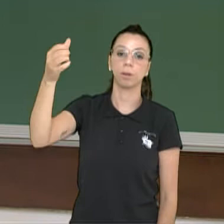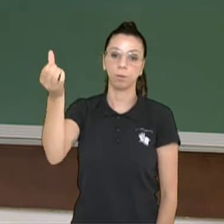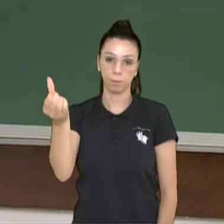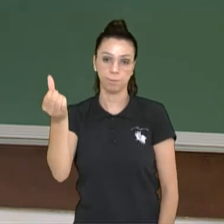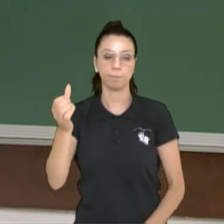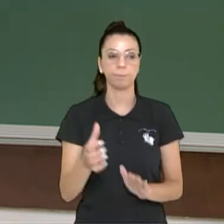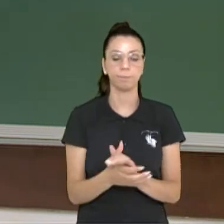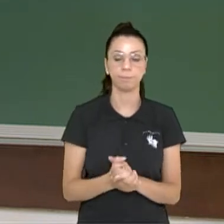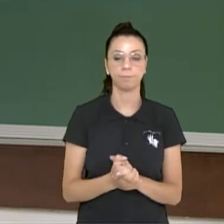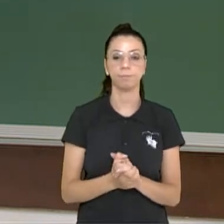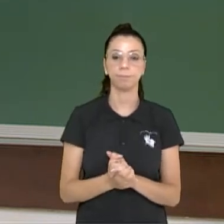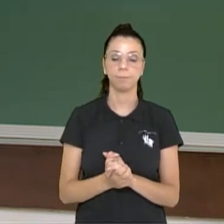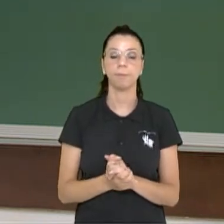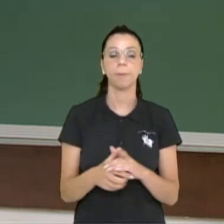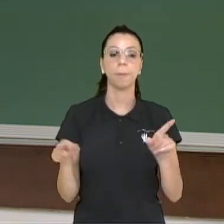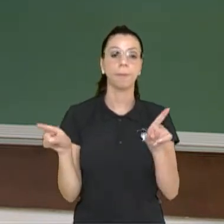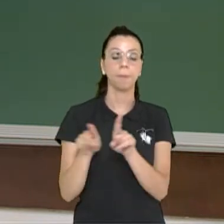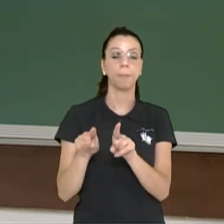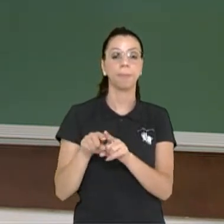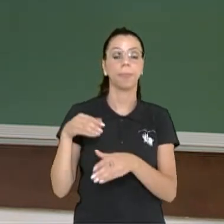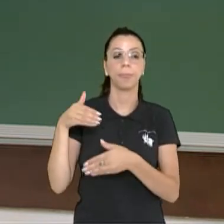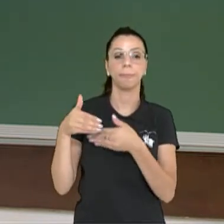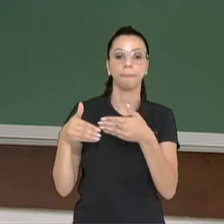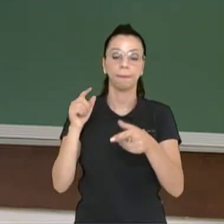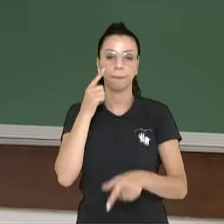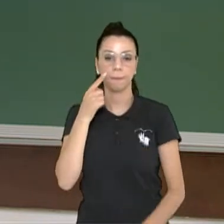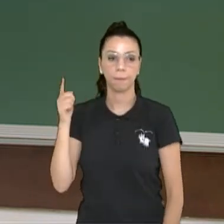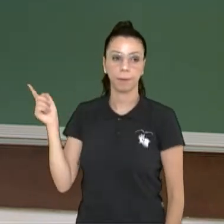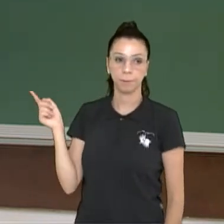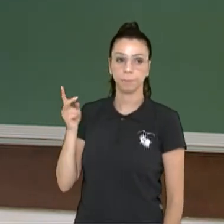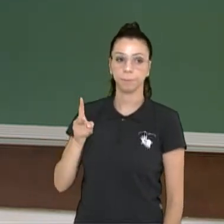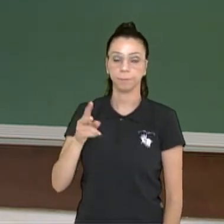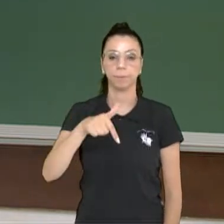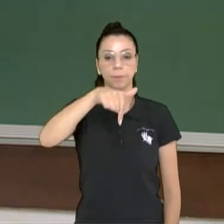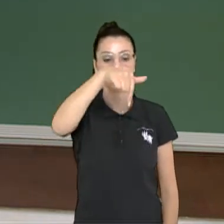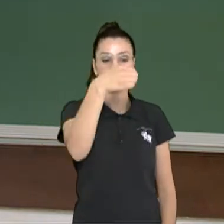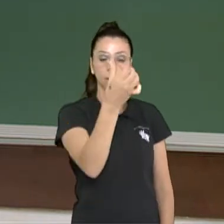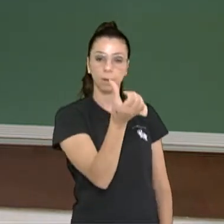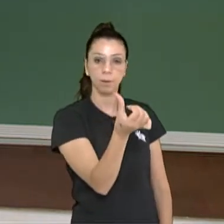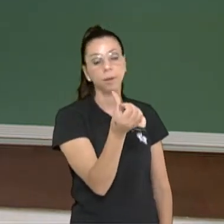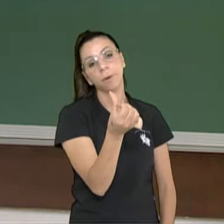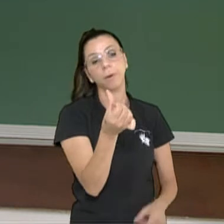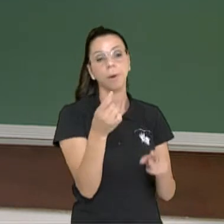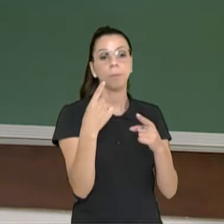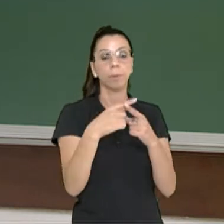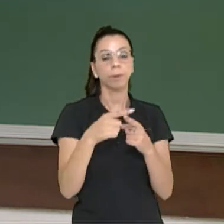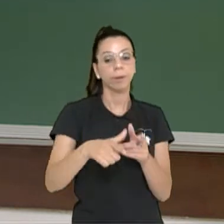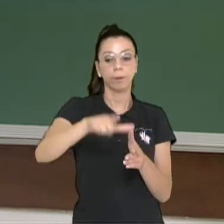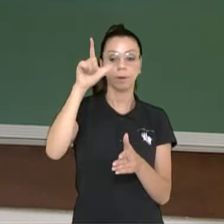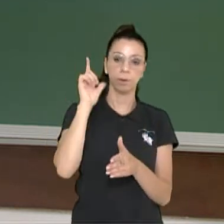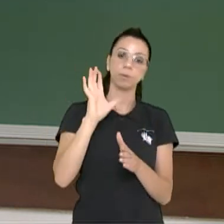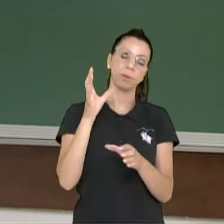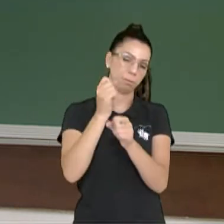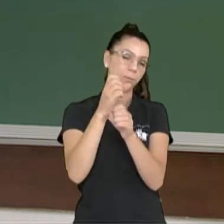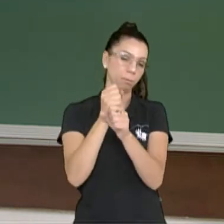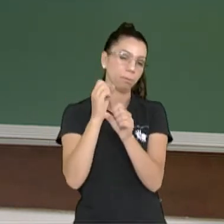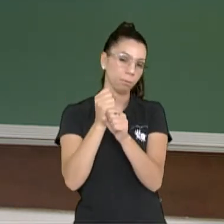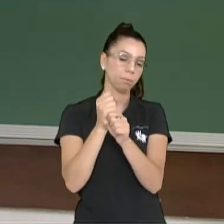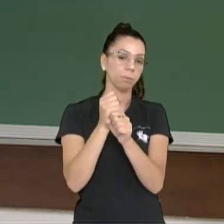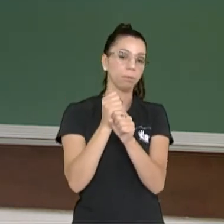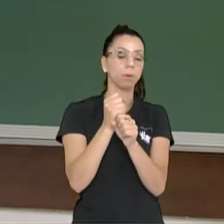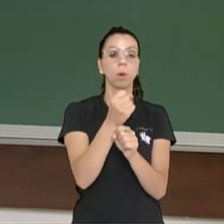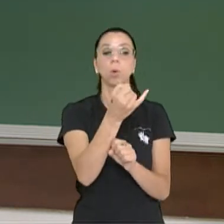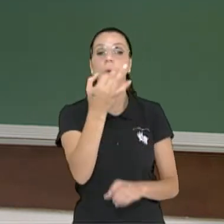tenho também a frequência, então, acumulada relativa, que eu já coloquei a do 76, porque nós calculamos anteriormente o valor